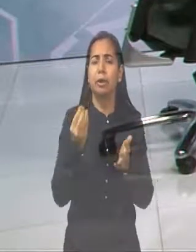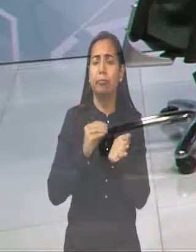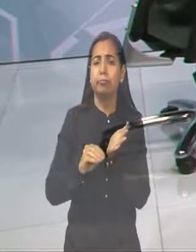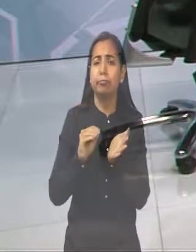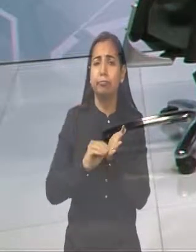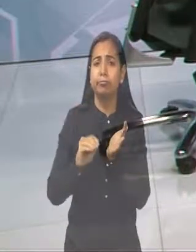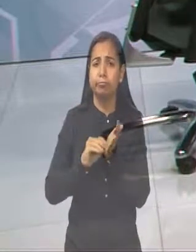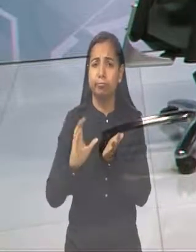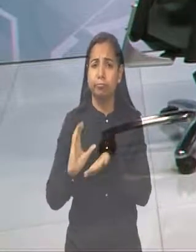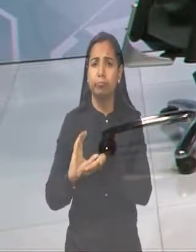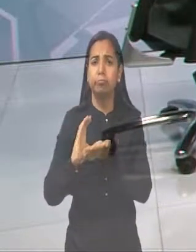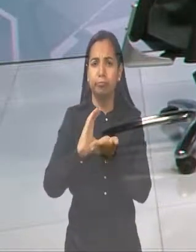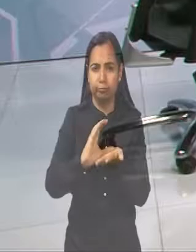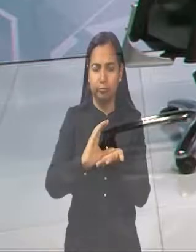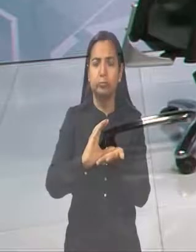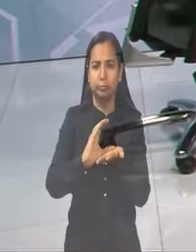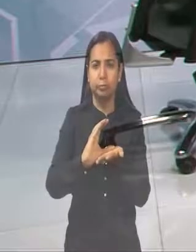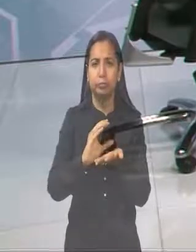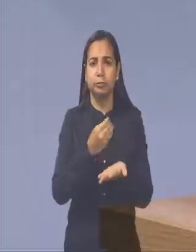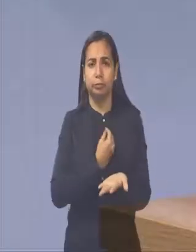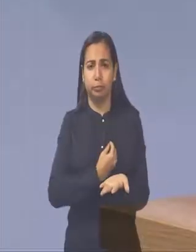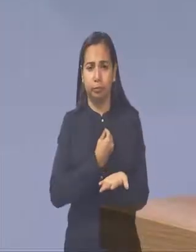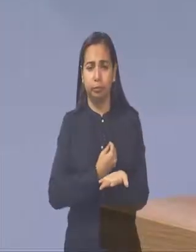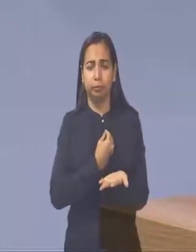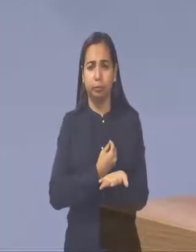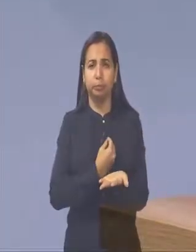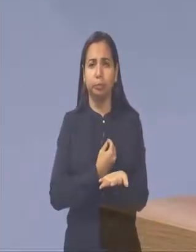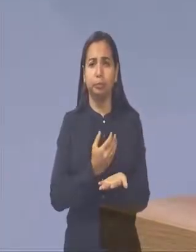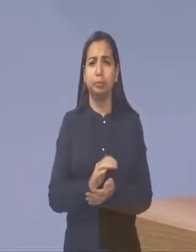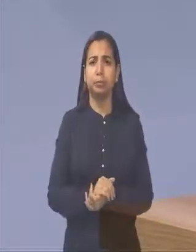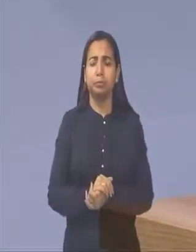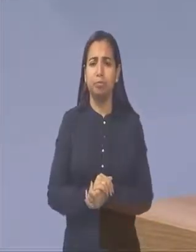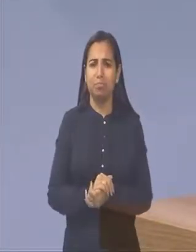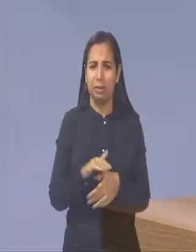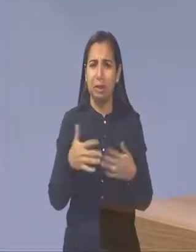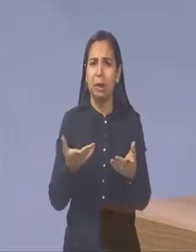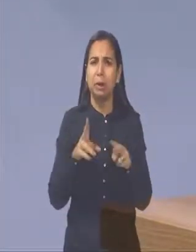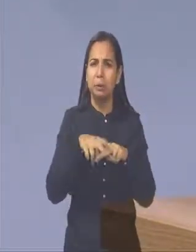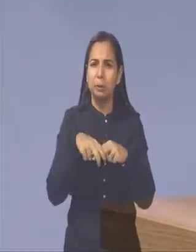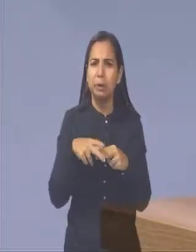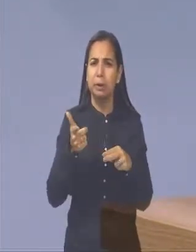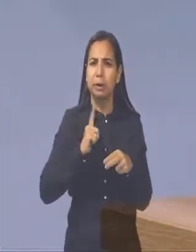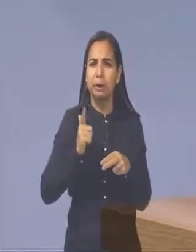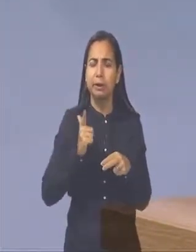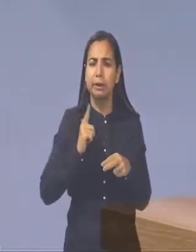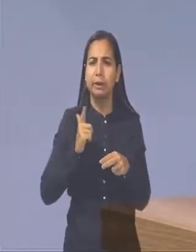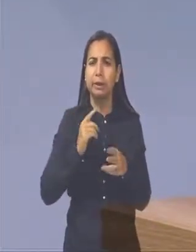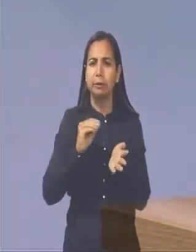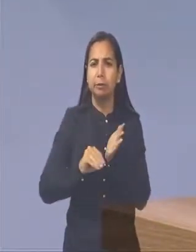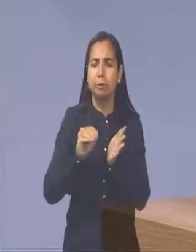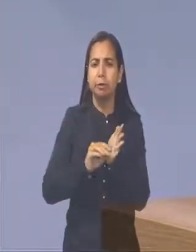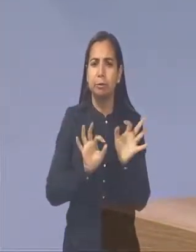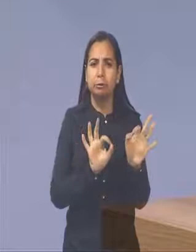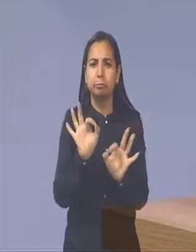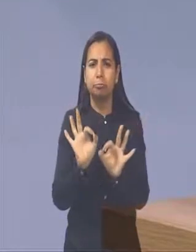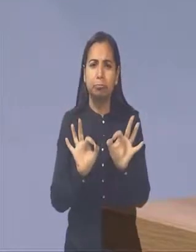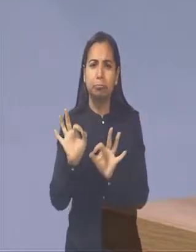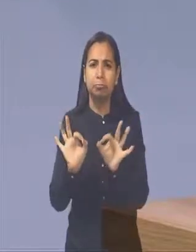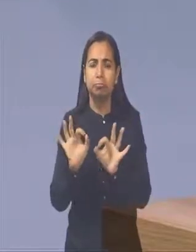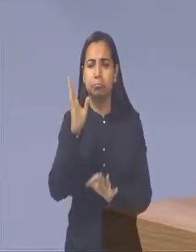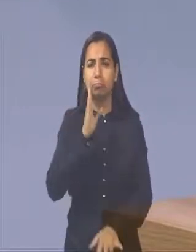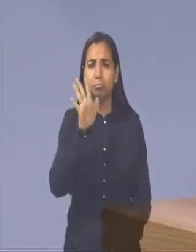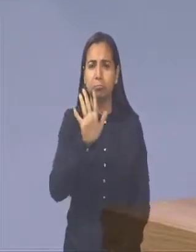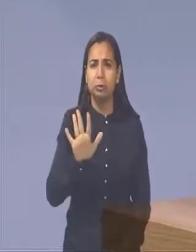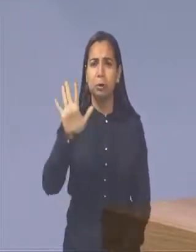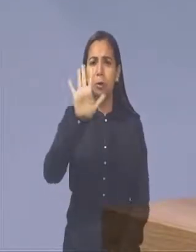recursos existentes, uma certa desorganização ainda do Estado brasileiro, que não resolveu